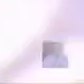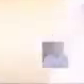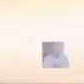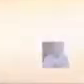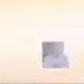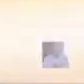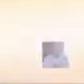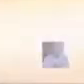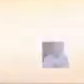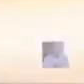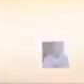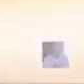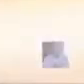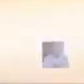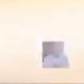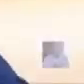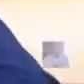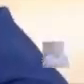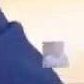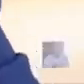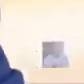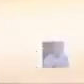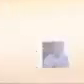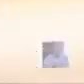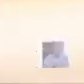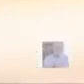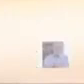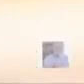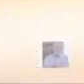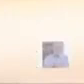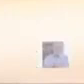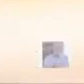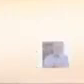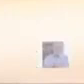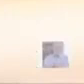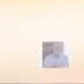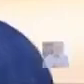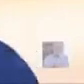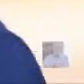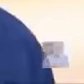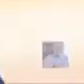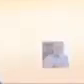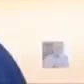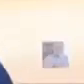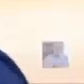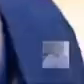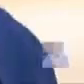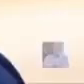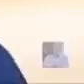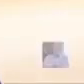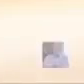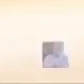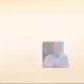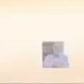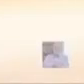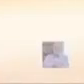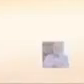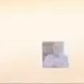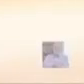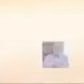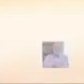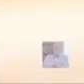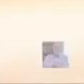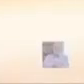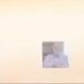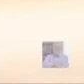diziam que eu morava no Morumbi sério então eu gravei um vídeo para televisão para mostrar que eu morava na Rua Maria Azevedo Florence 273